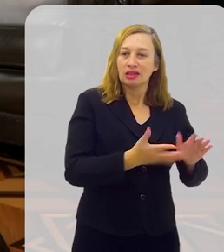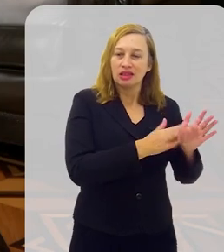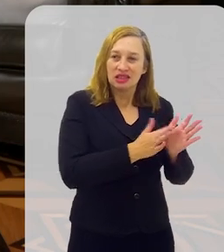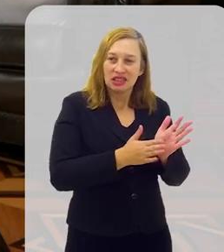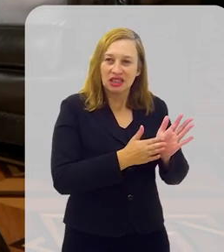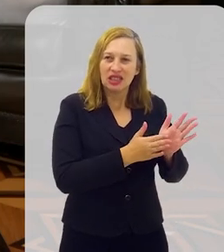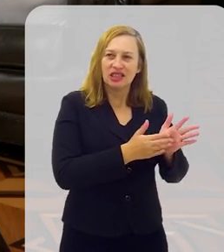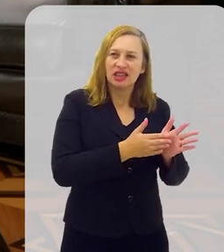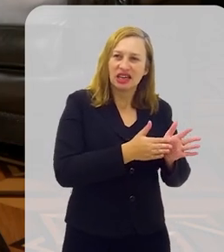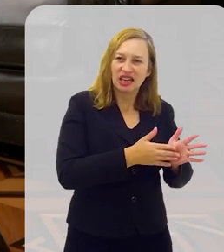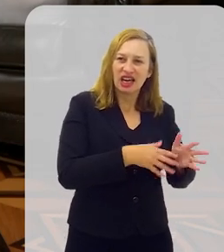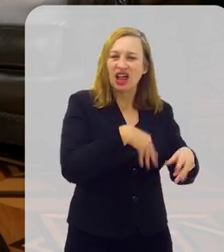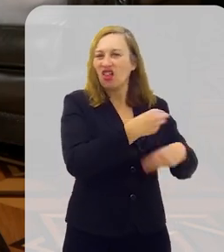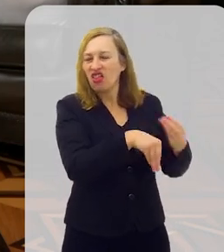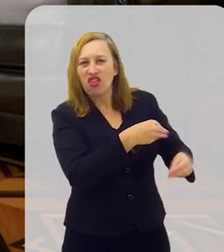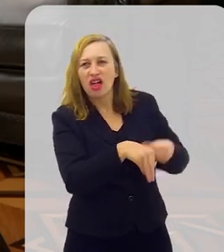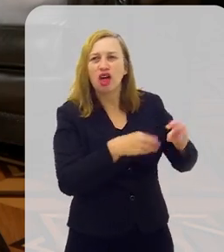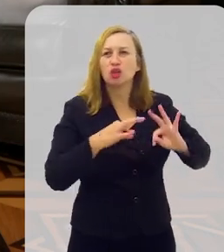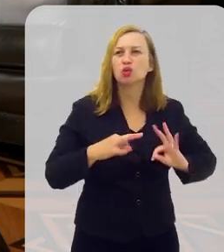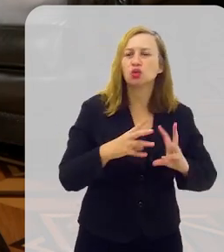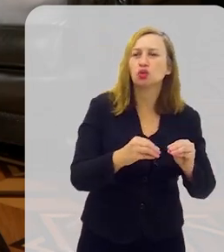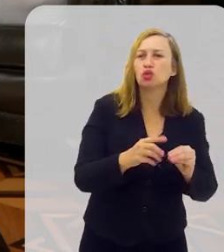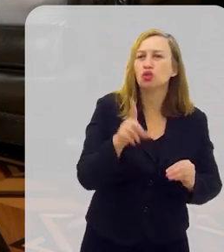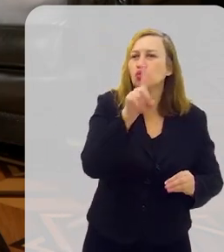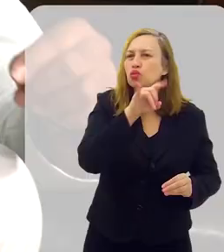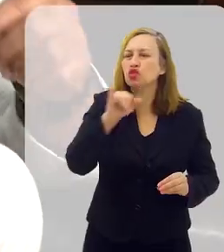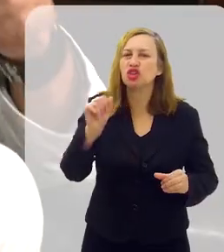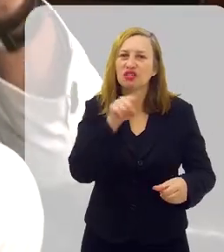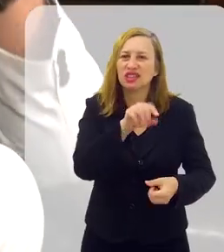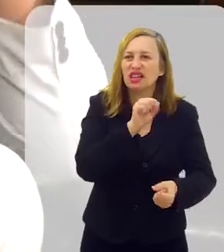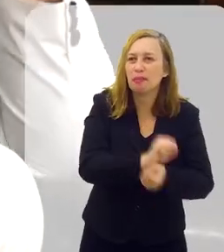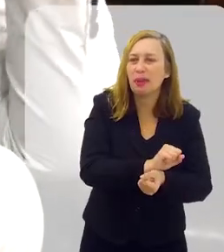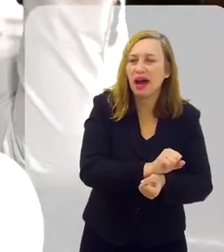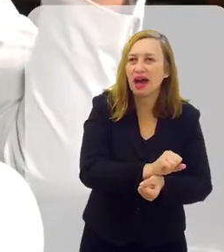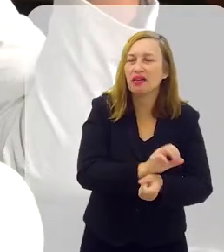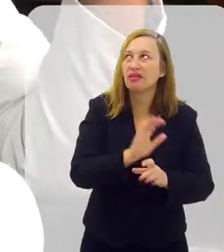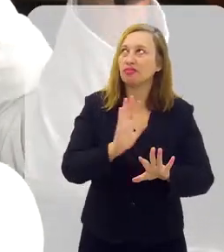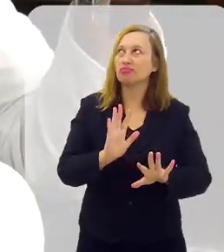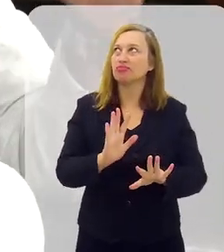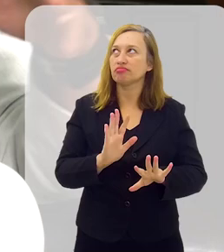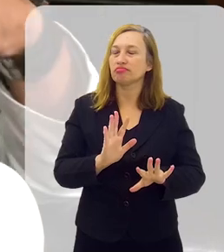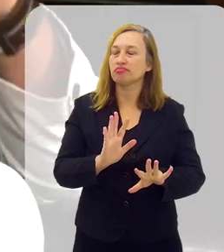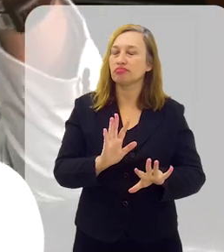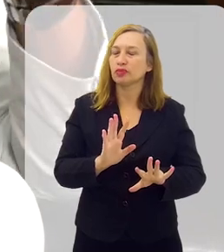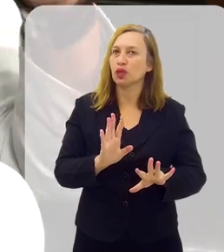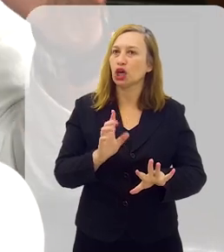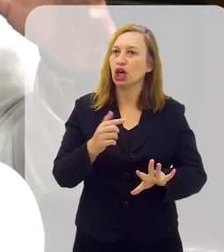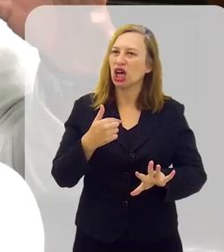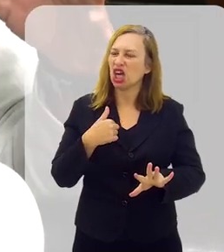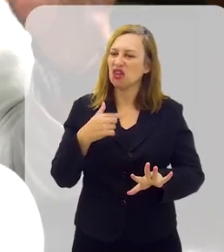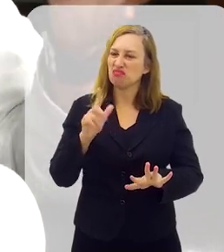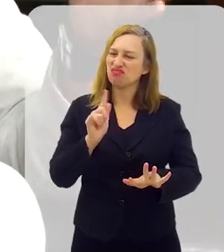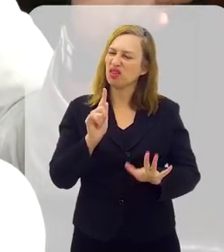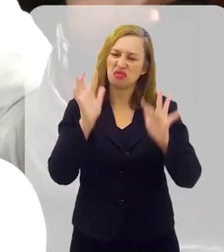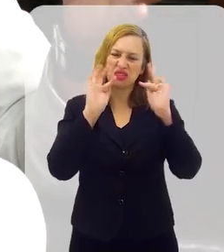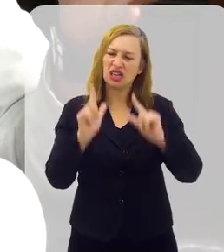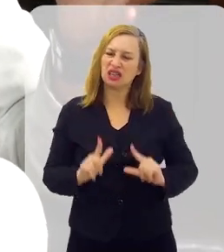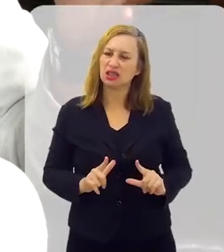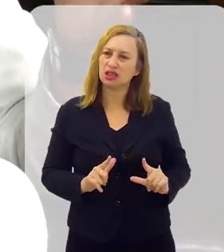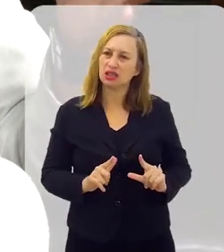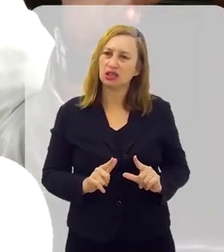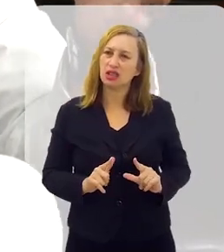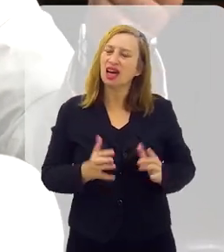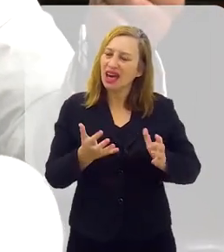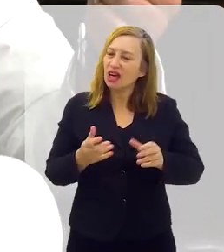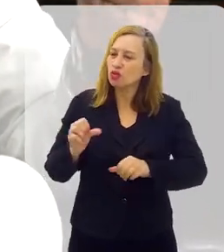Eita! Bom é Deus e tudo. Nas quadras da escola de samba, aquele movuê, aquele vucu-vucu todo, um dia você